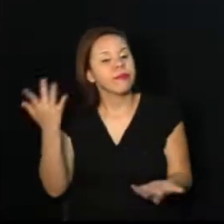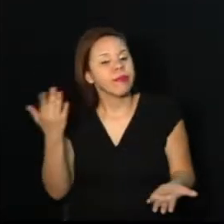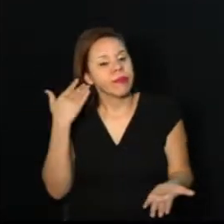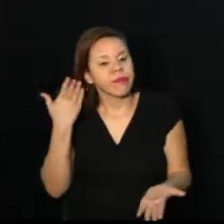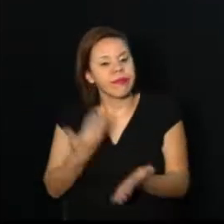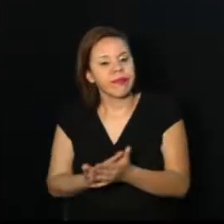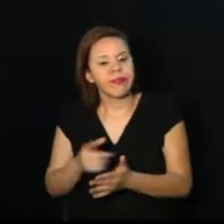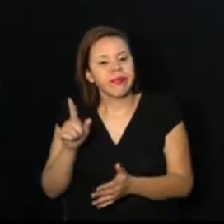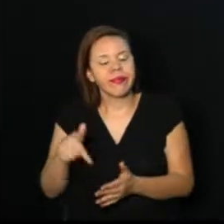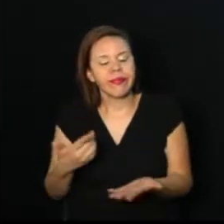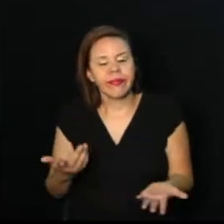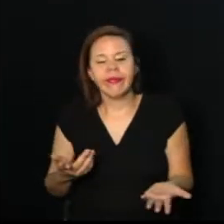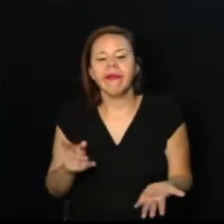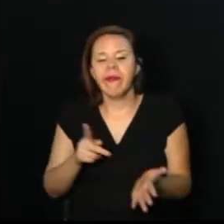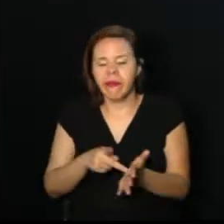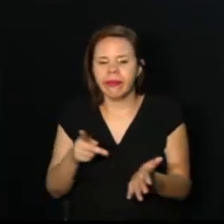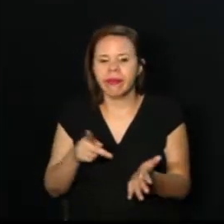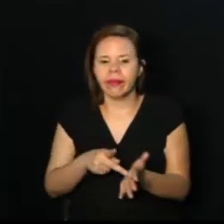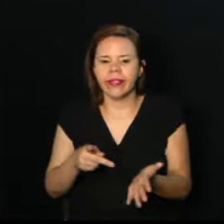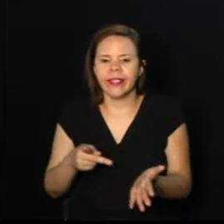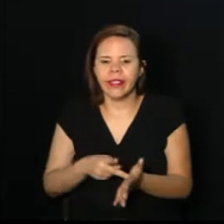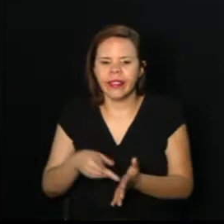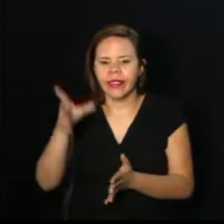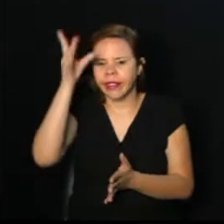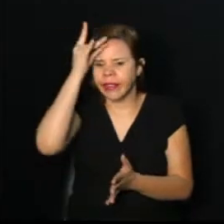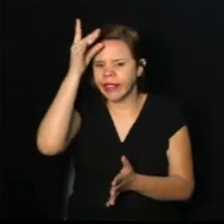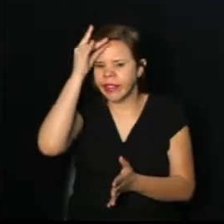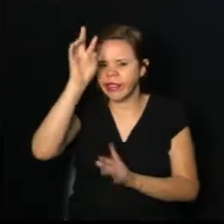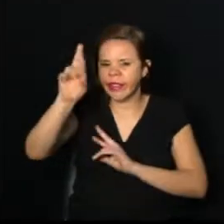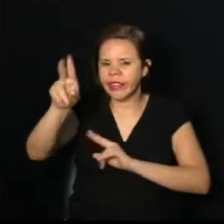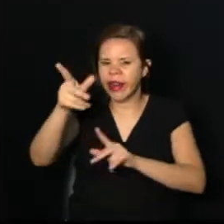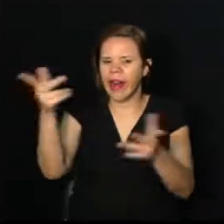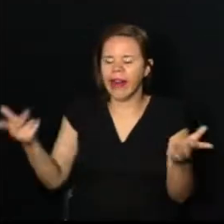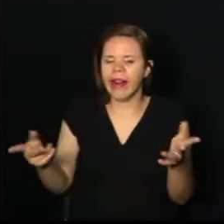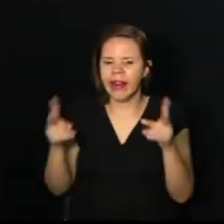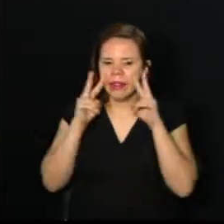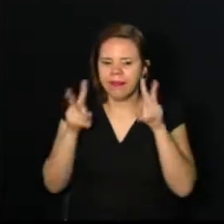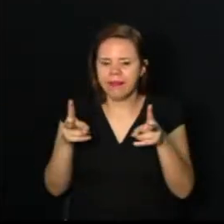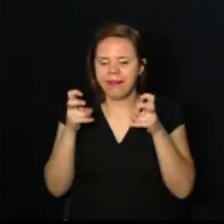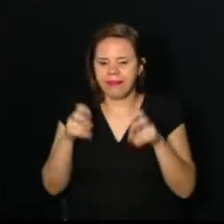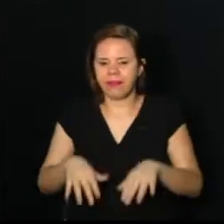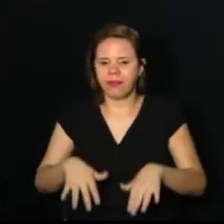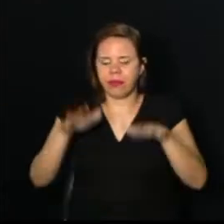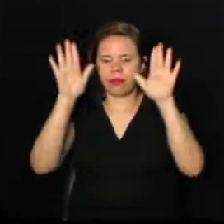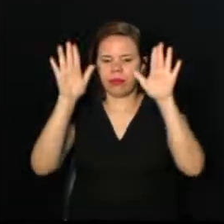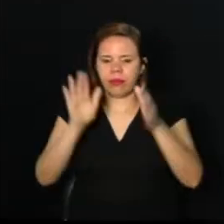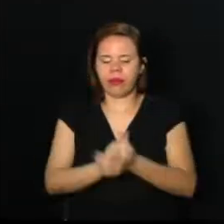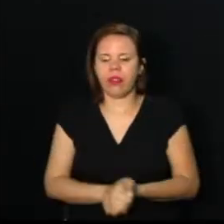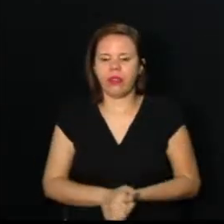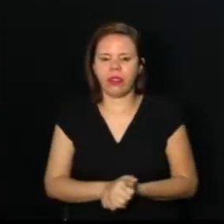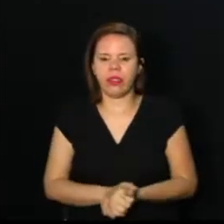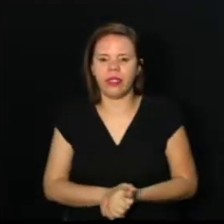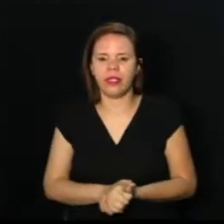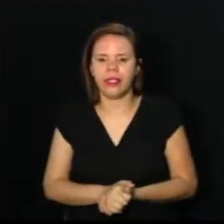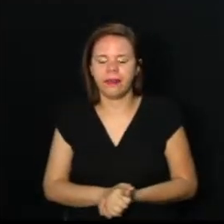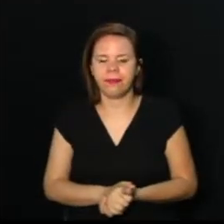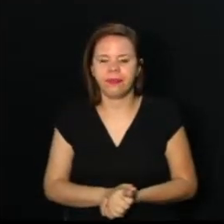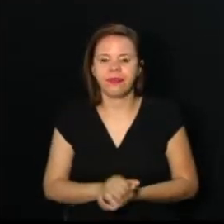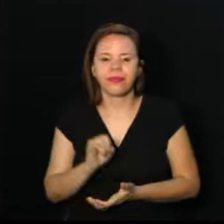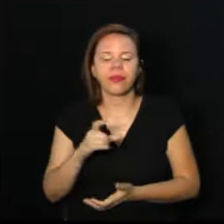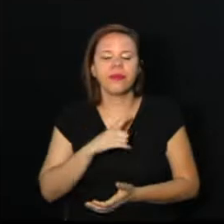é, sem dúvida, o distúrbio de aprendizagem mais evidente da infância. Se tem